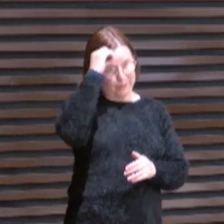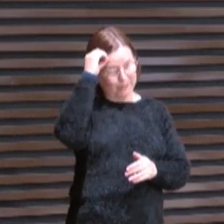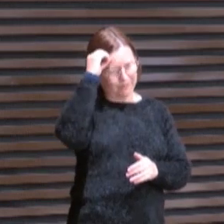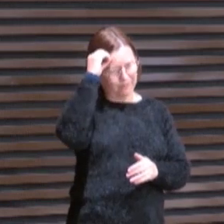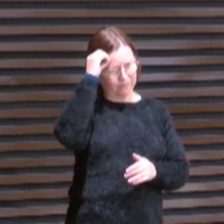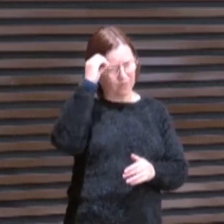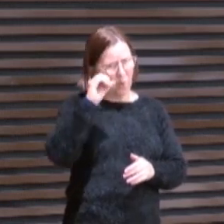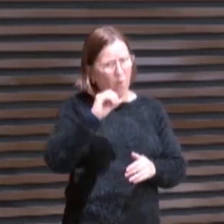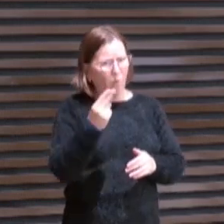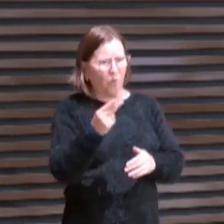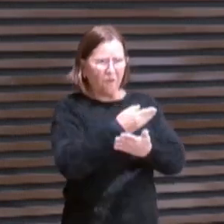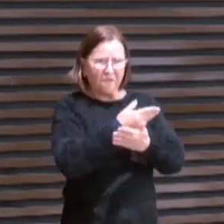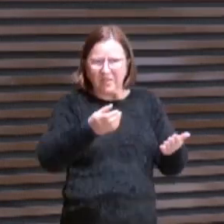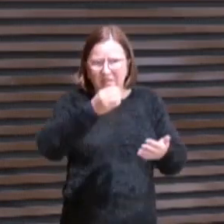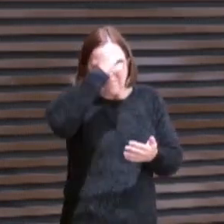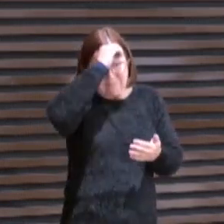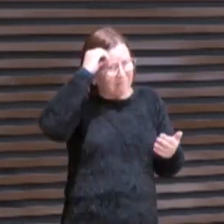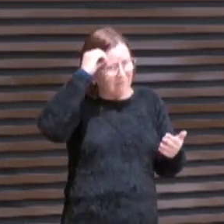vocês ignoram que todos